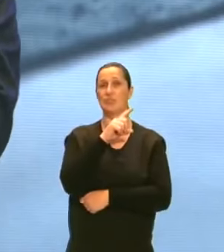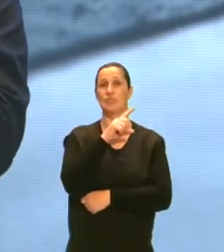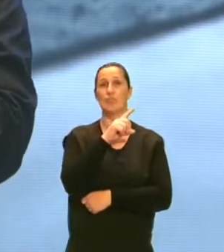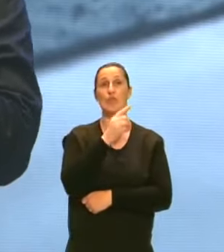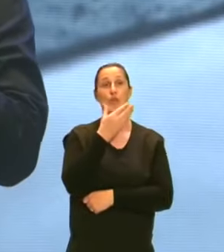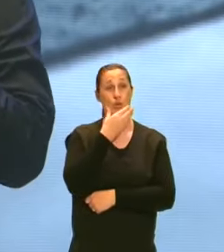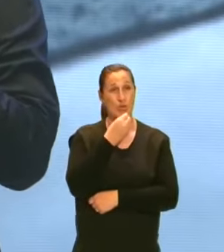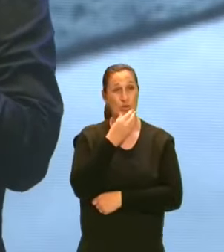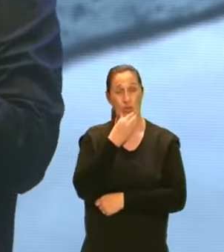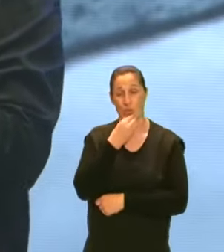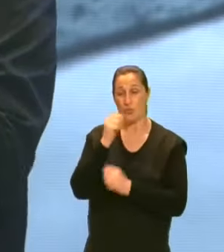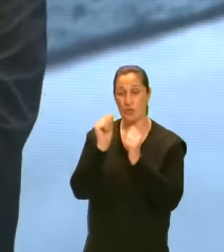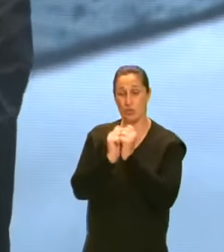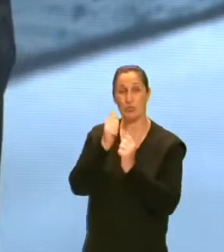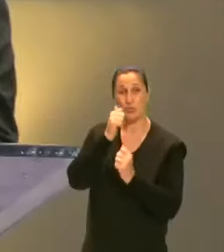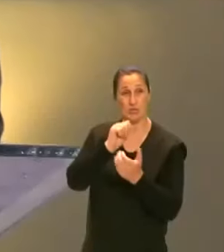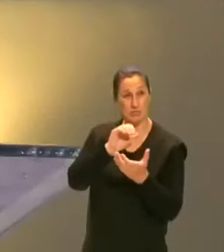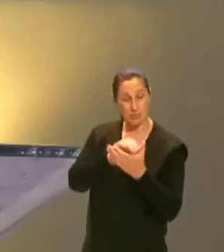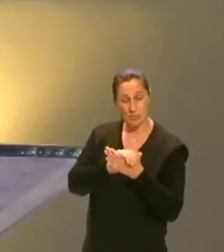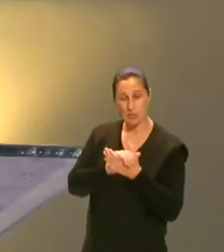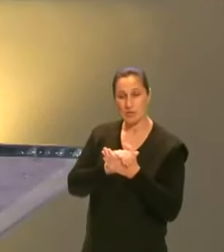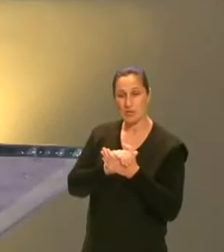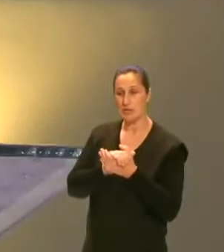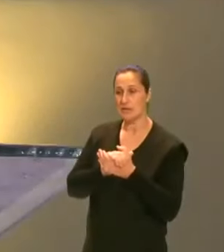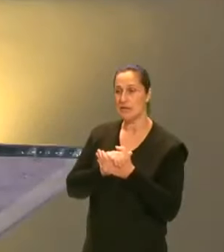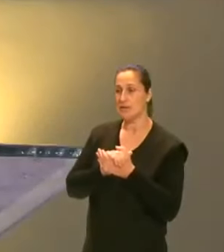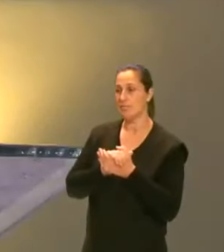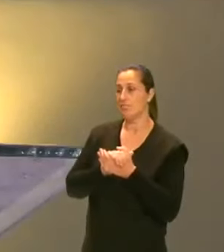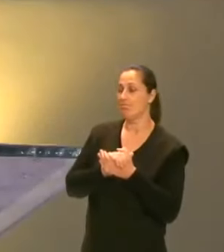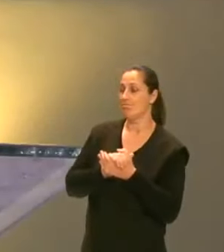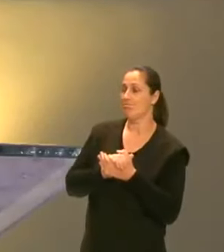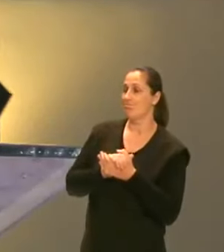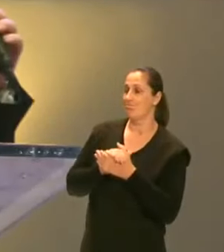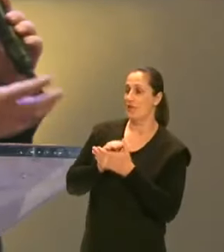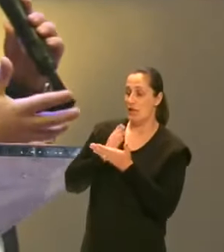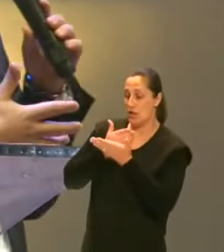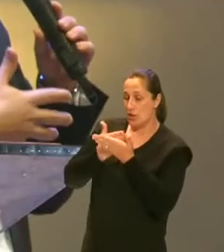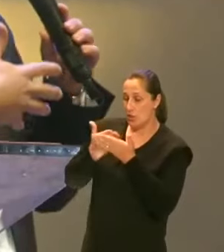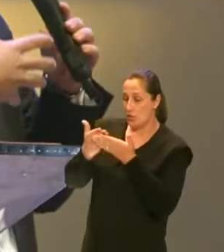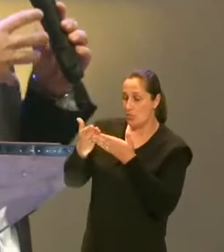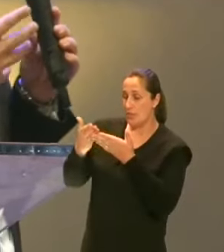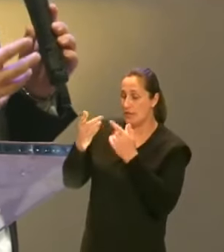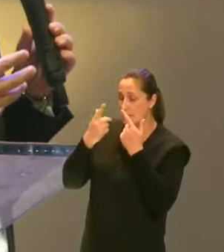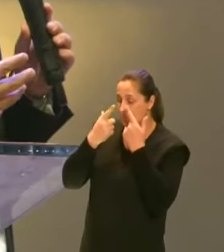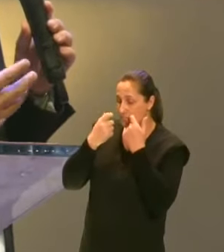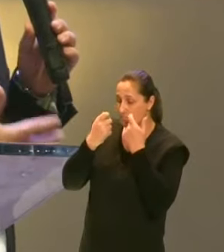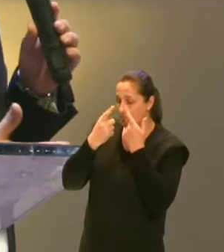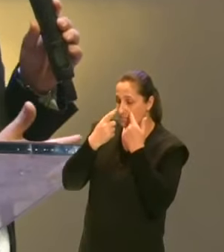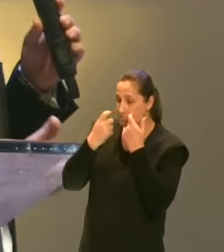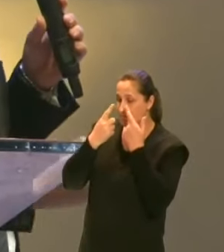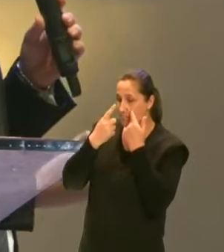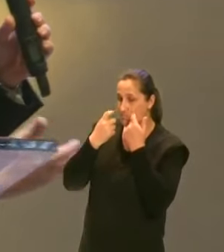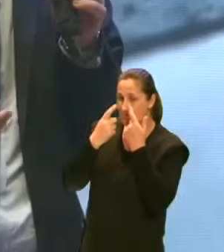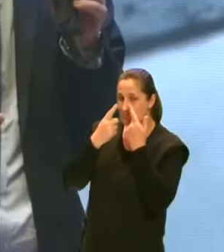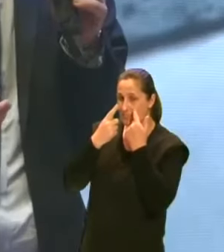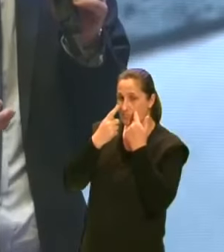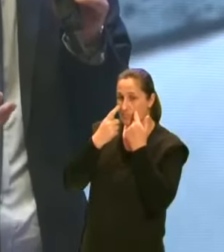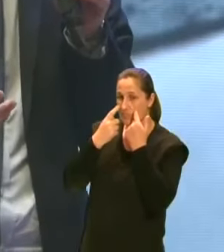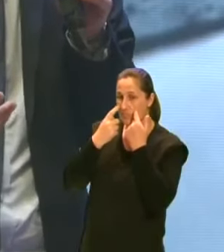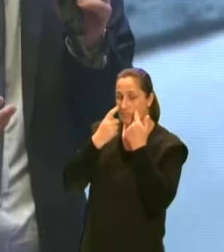Aquele homem, a sua esposa, tá a mãe ali. Começam a chorar, começam a perder o